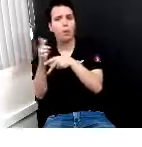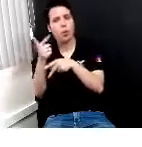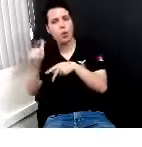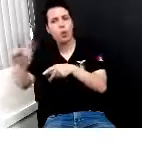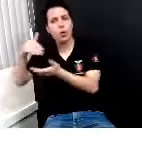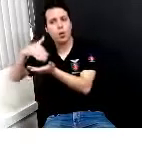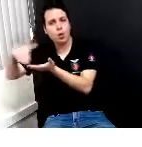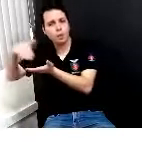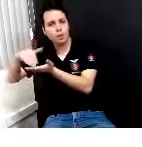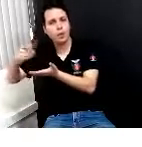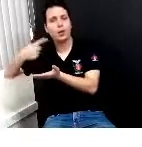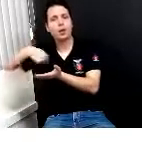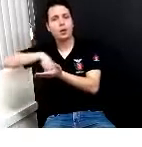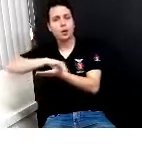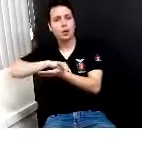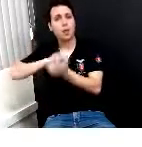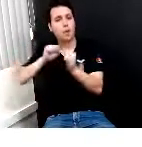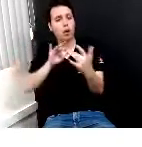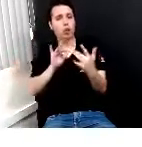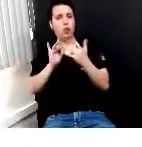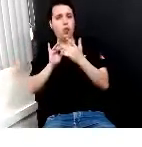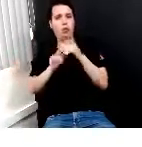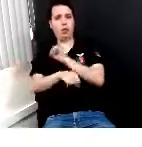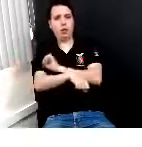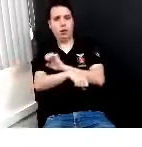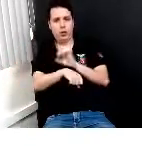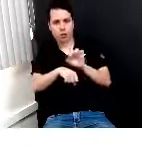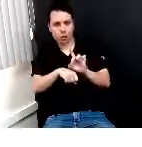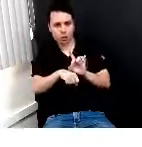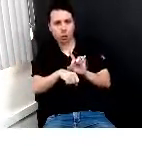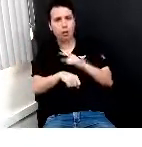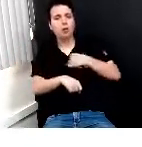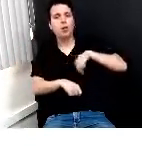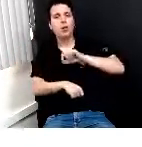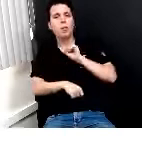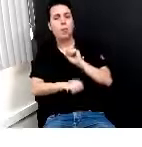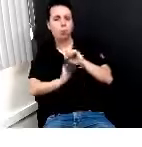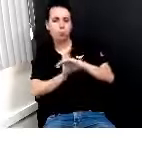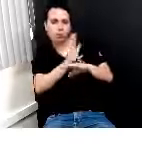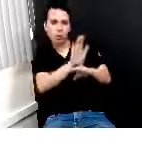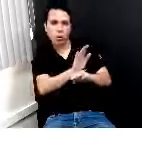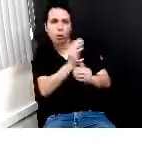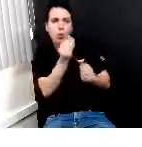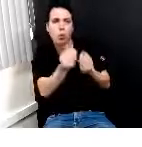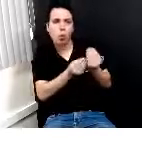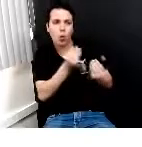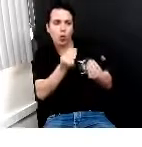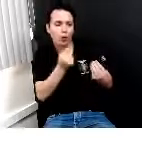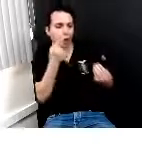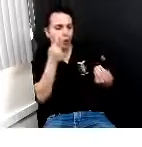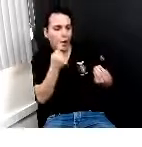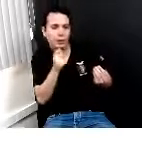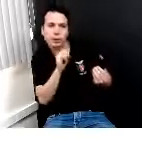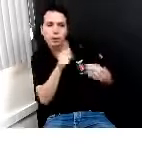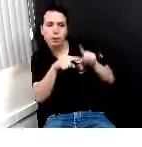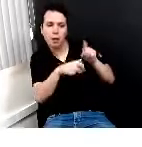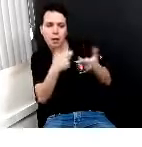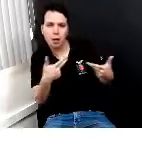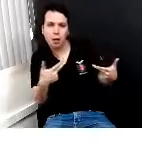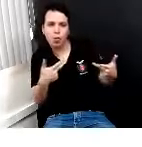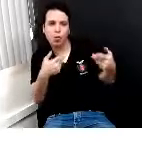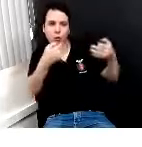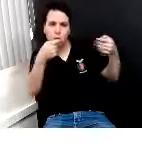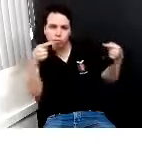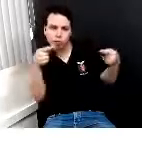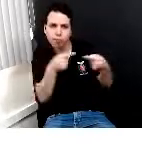secretarias, a gente pode nos contatos, se for o caso, enquanto Secretaria de Educação, a gente pode auxiliar na validação desses materiais. Porque o que interessa nesse momento